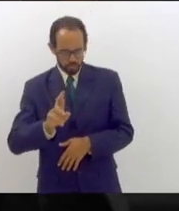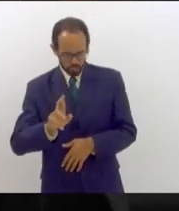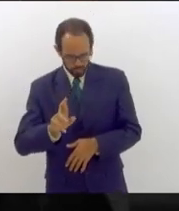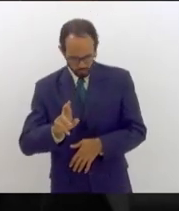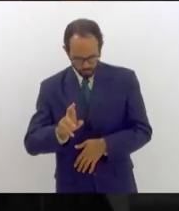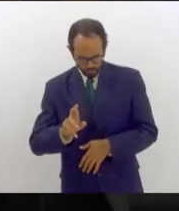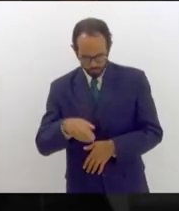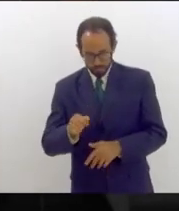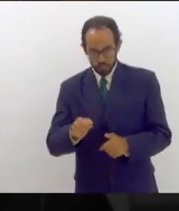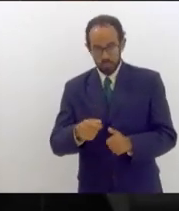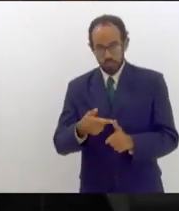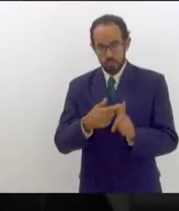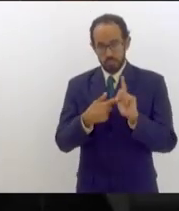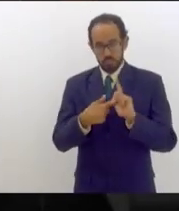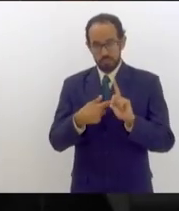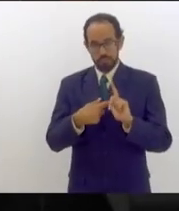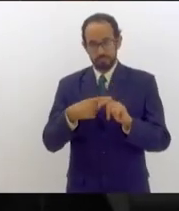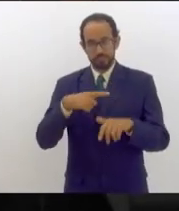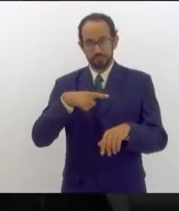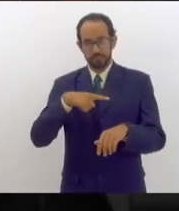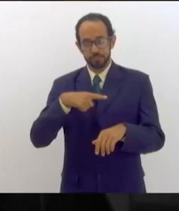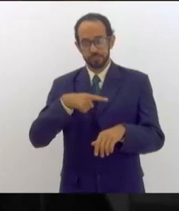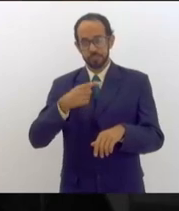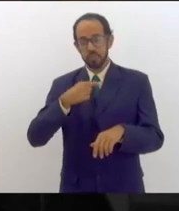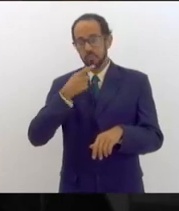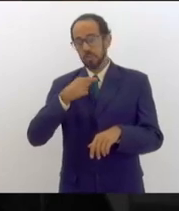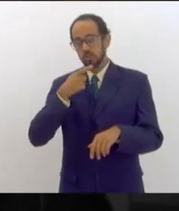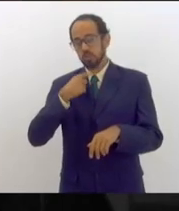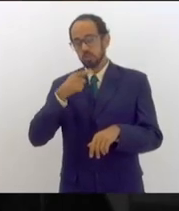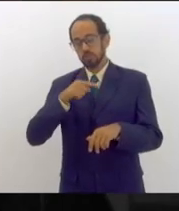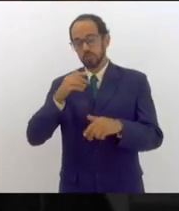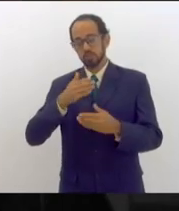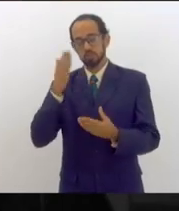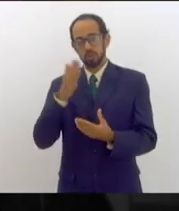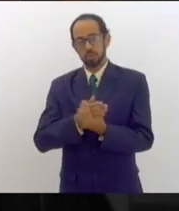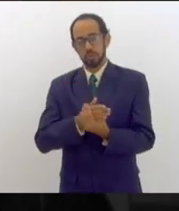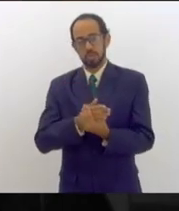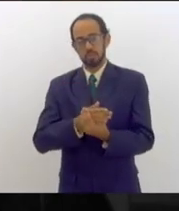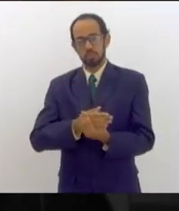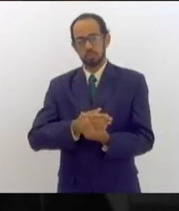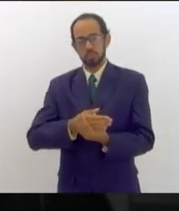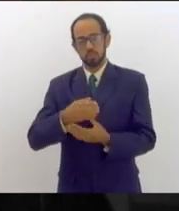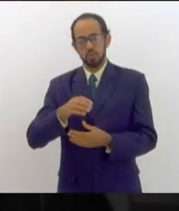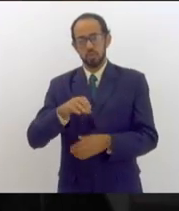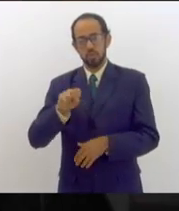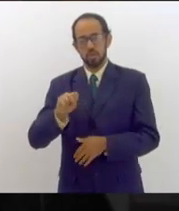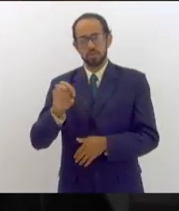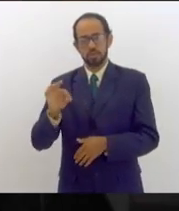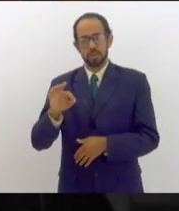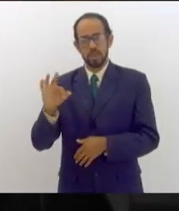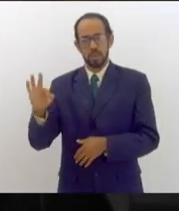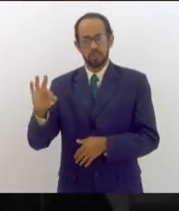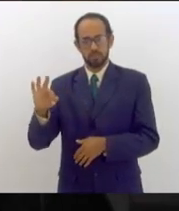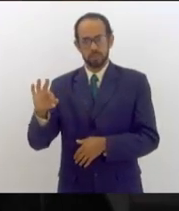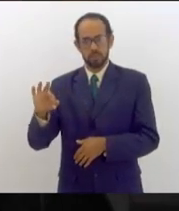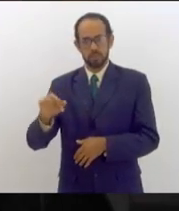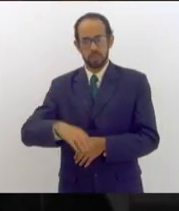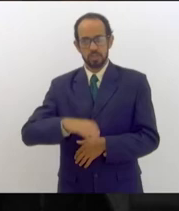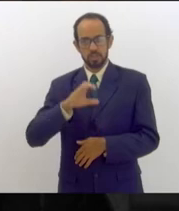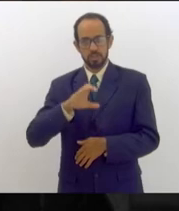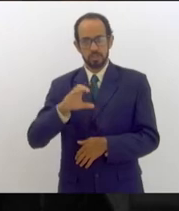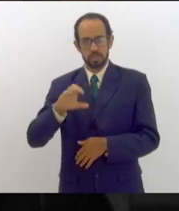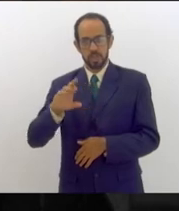é contestada numa ação com decisão do Superior Tribunal de Justiça a CCR